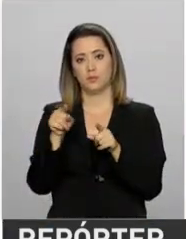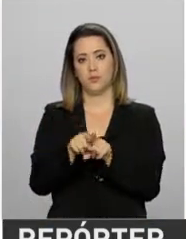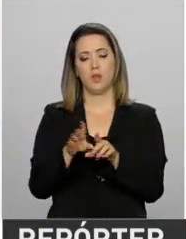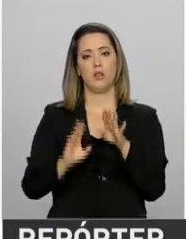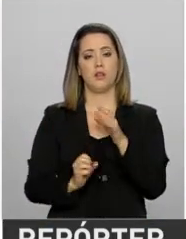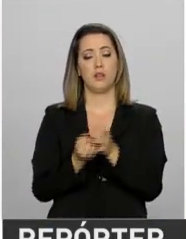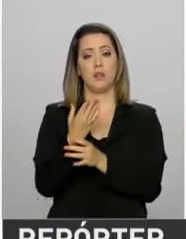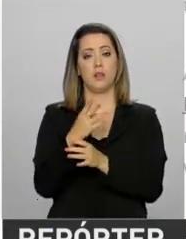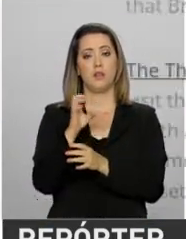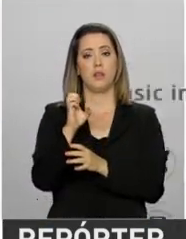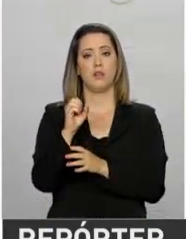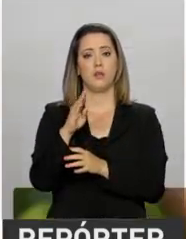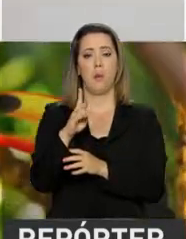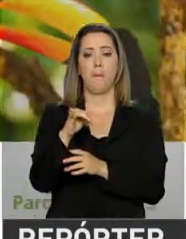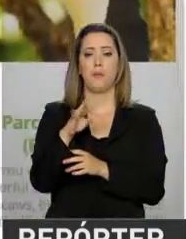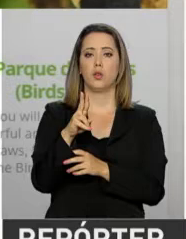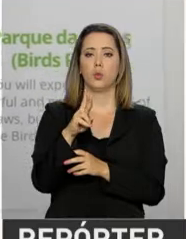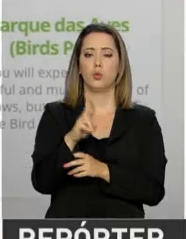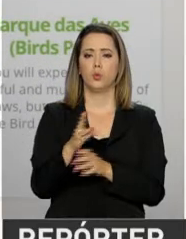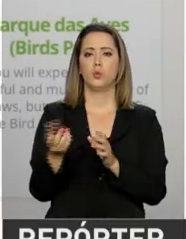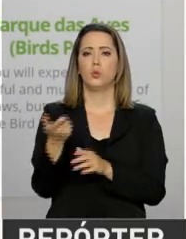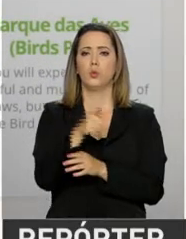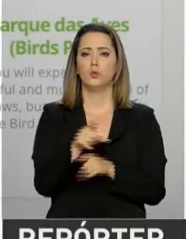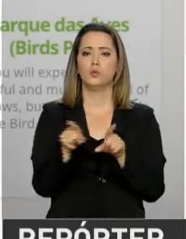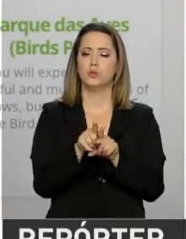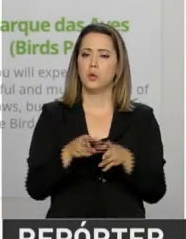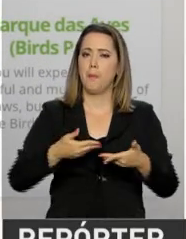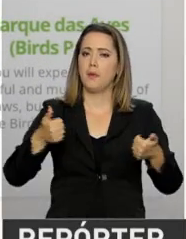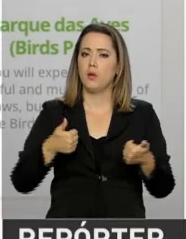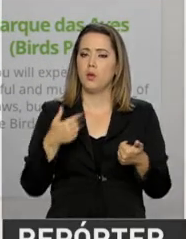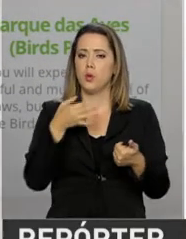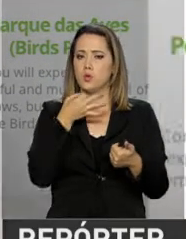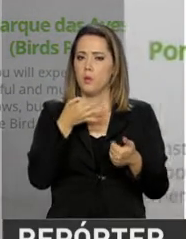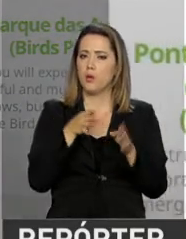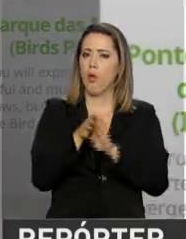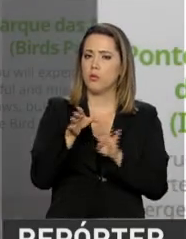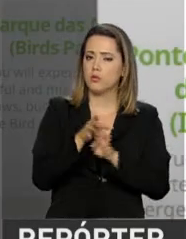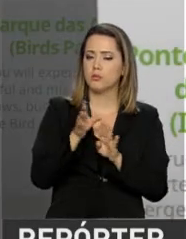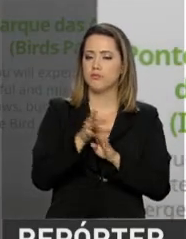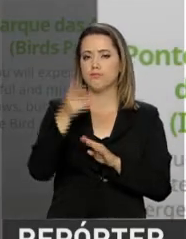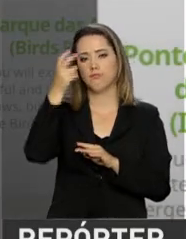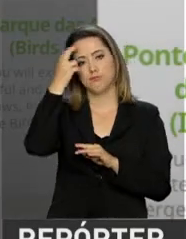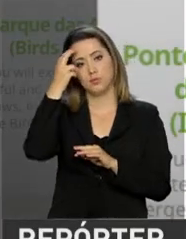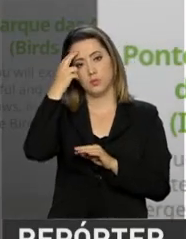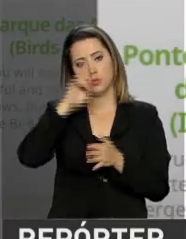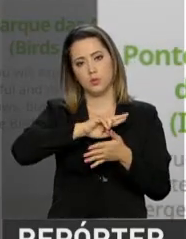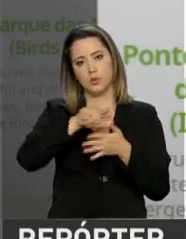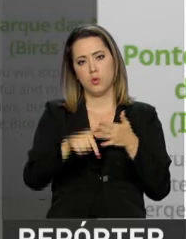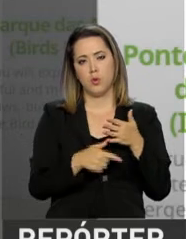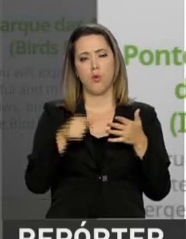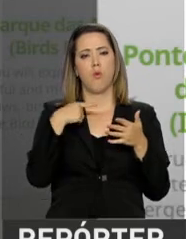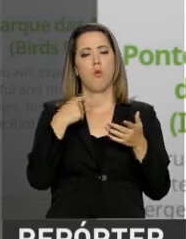embratur foi reformulado e está mais completo e conta com dicas de eventos tradicionais e atividades divididas por